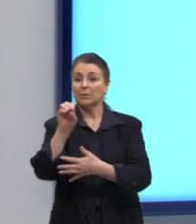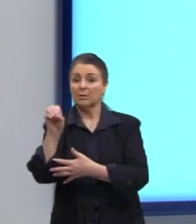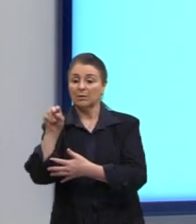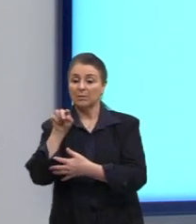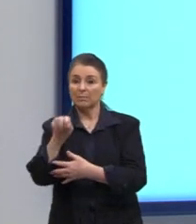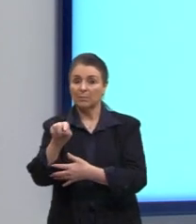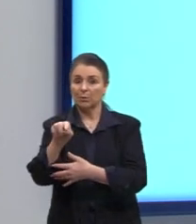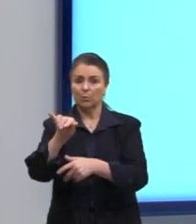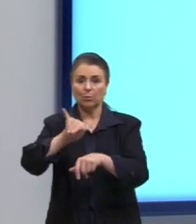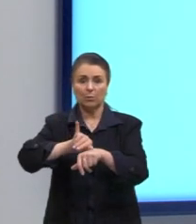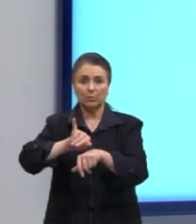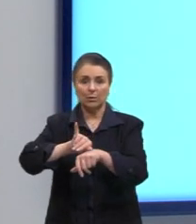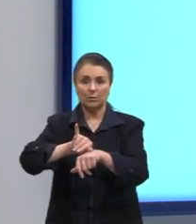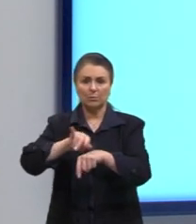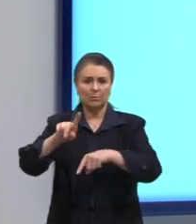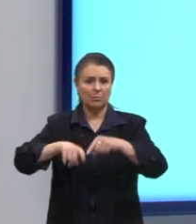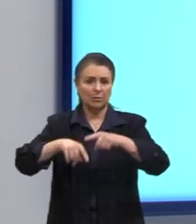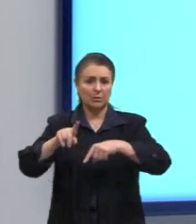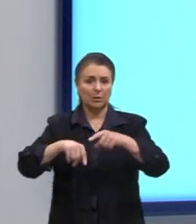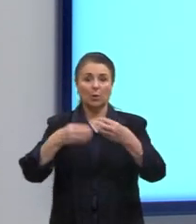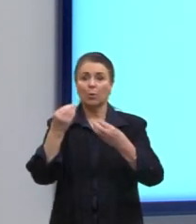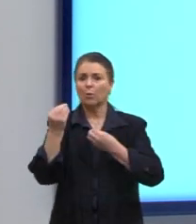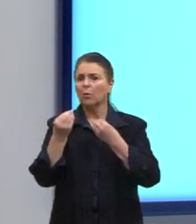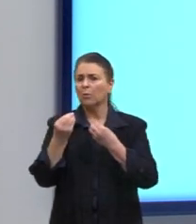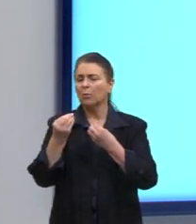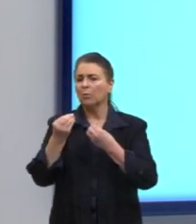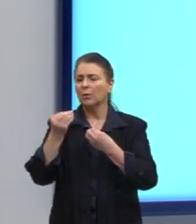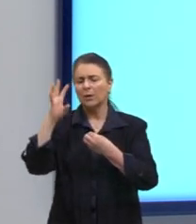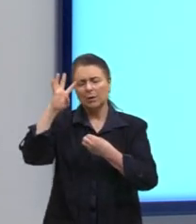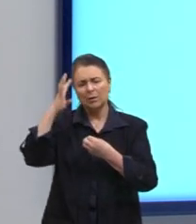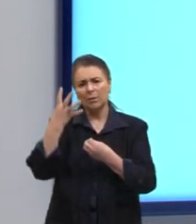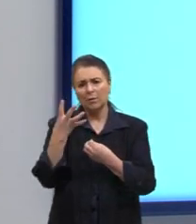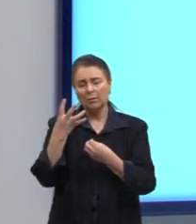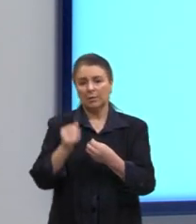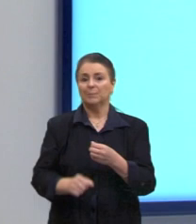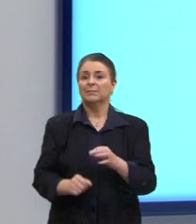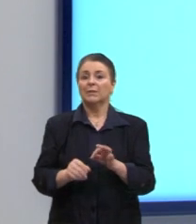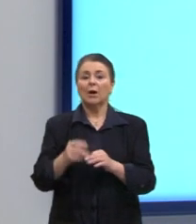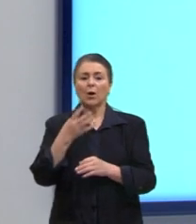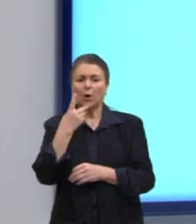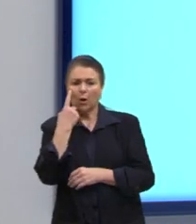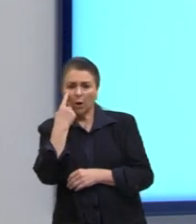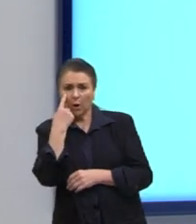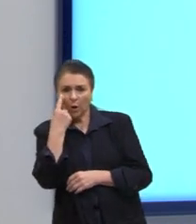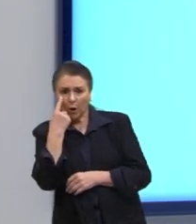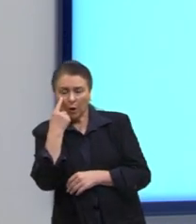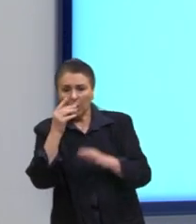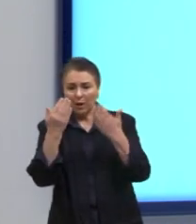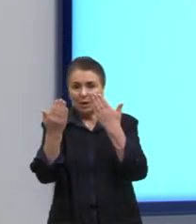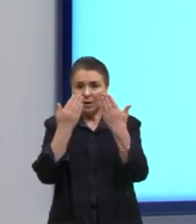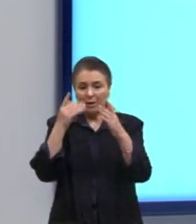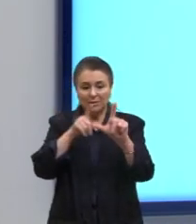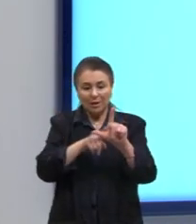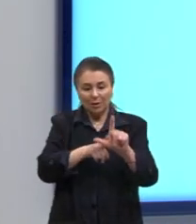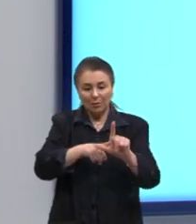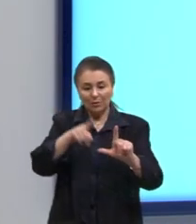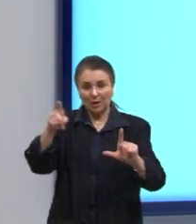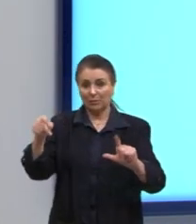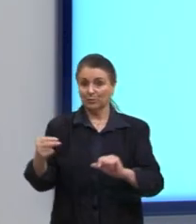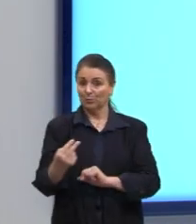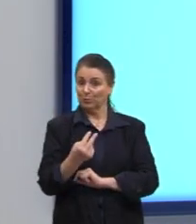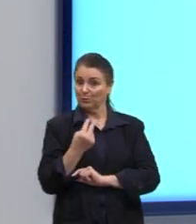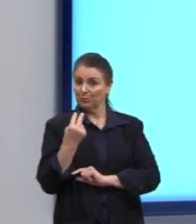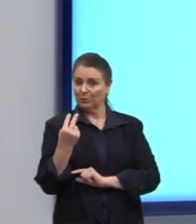peças como que nós vamos resolver essa questão simplesmente analisando os gráficos né Nós temos dois